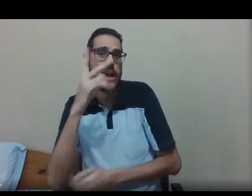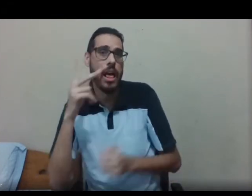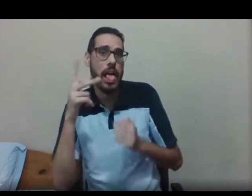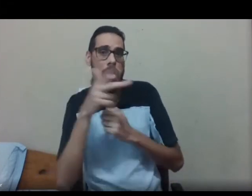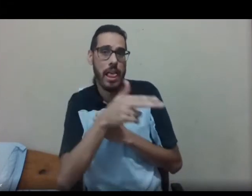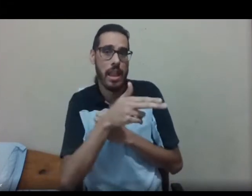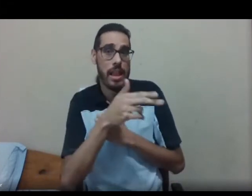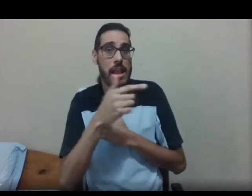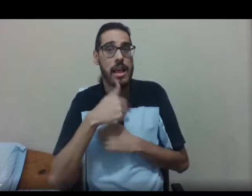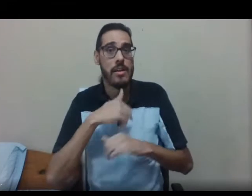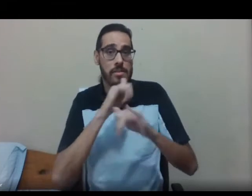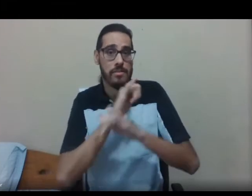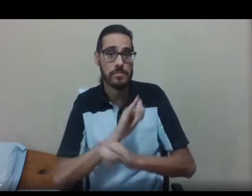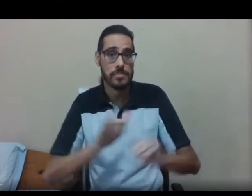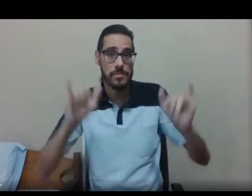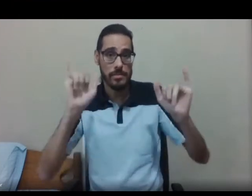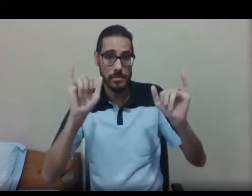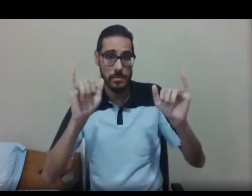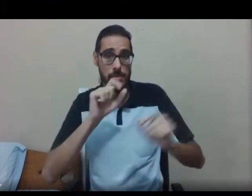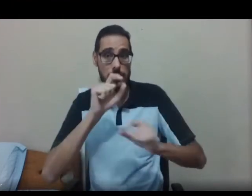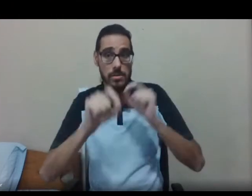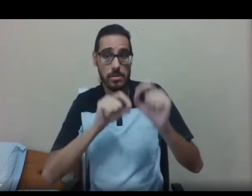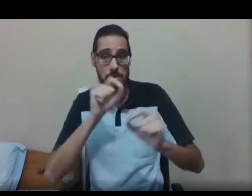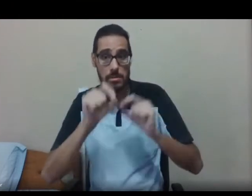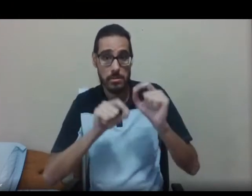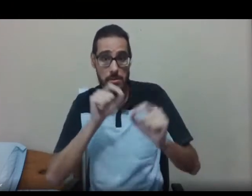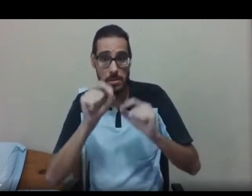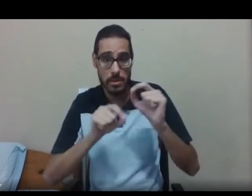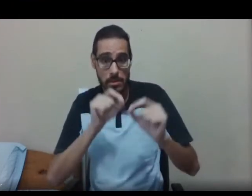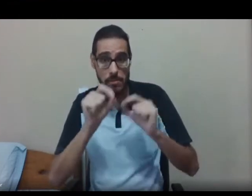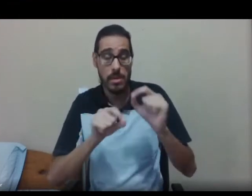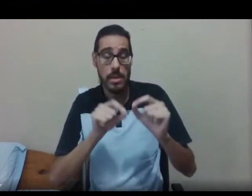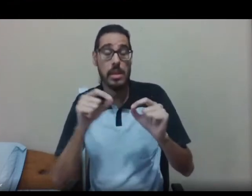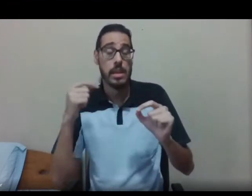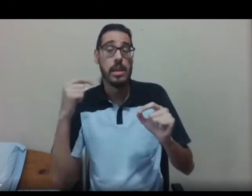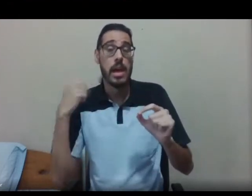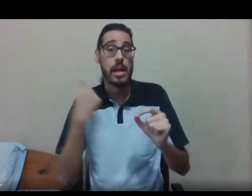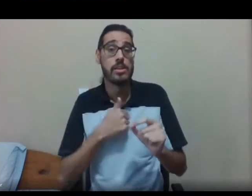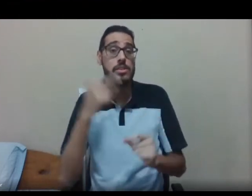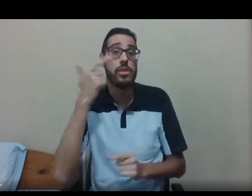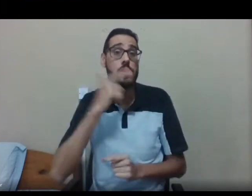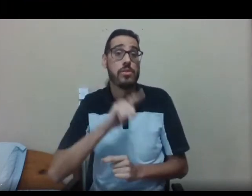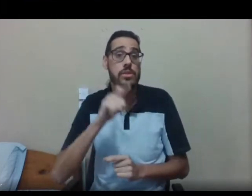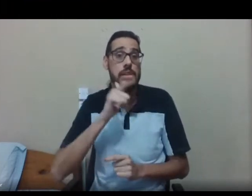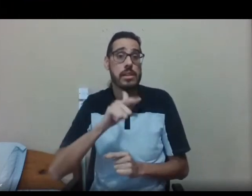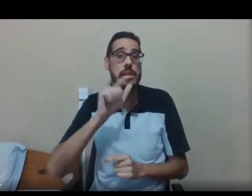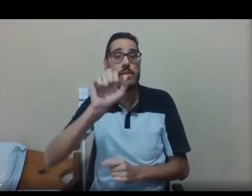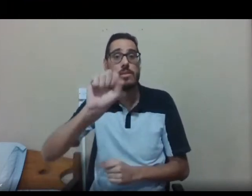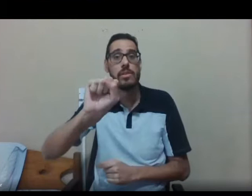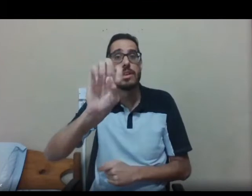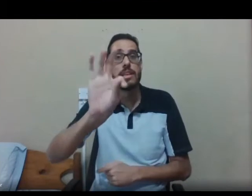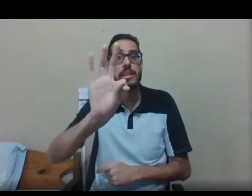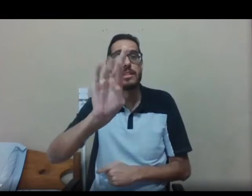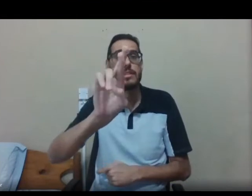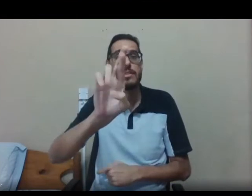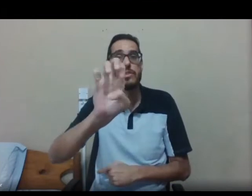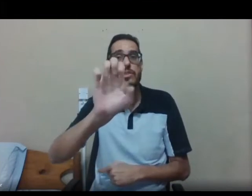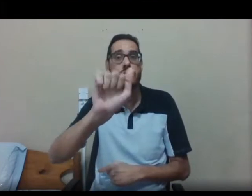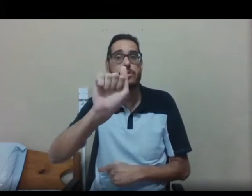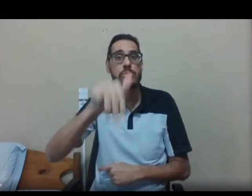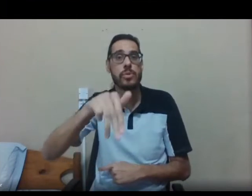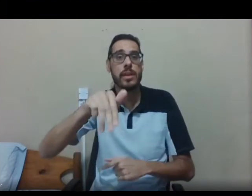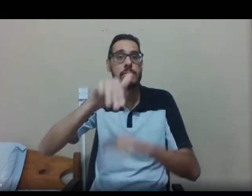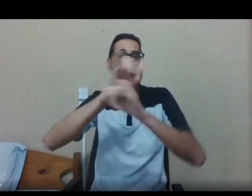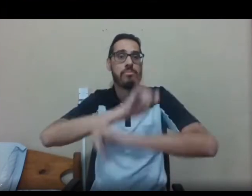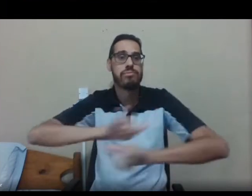bom? A gente conseguiu fazer a Ótimo. transmissão. Tá ótimo. Que bom, gente. Então, fica